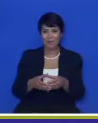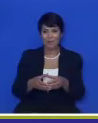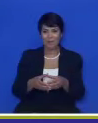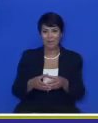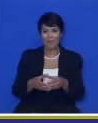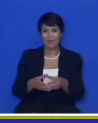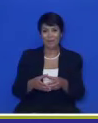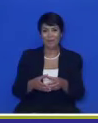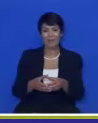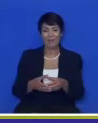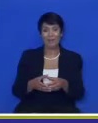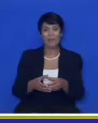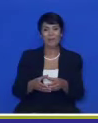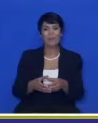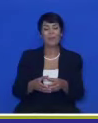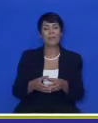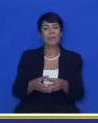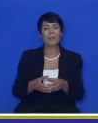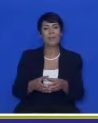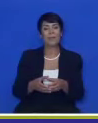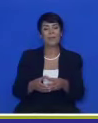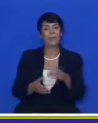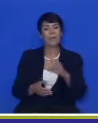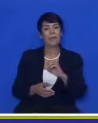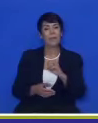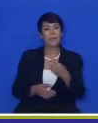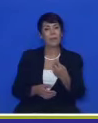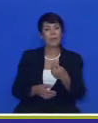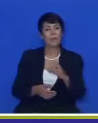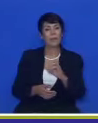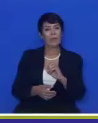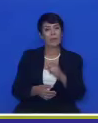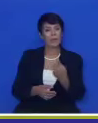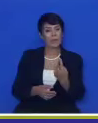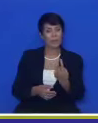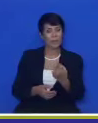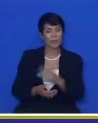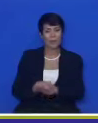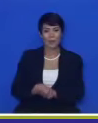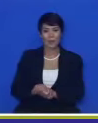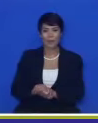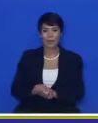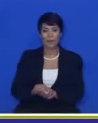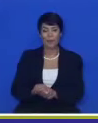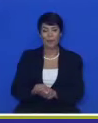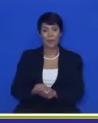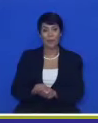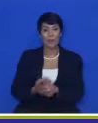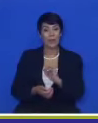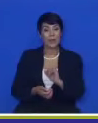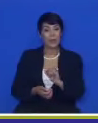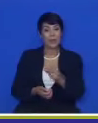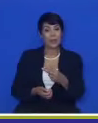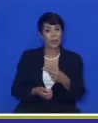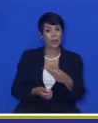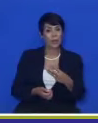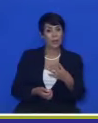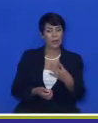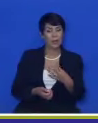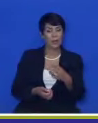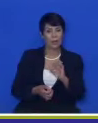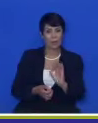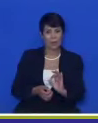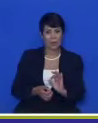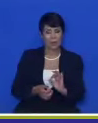R$ 7.964.528,87 na faixa principal da Quina. Bola vermelha, 01. Vermelha, 01. Na Quina você ganha acertando 2, 3, 4